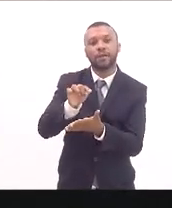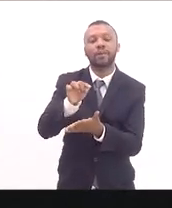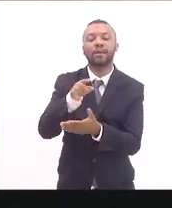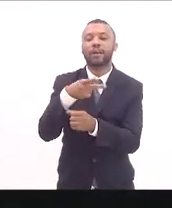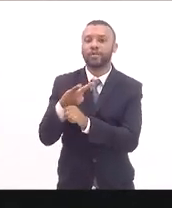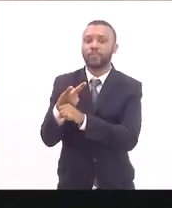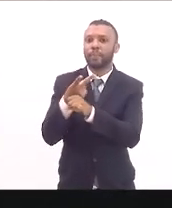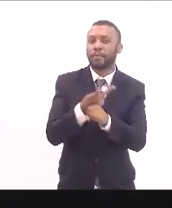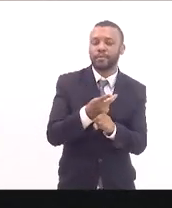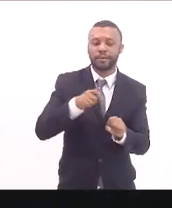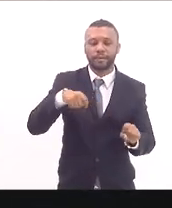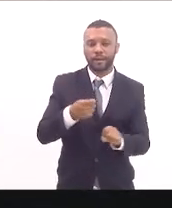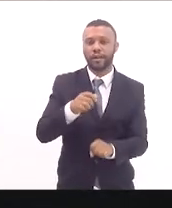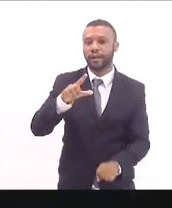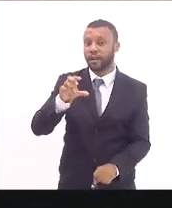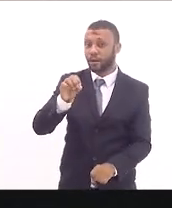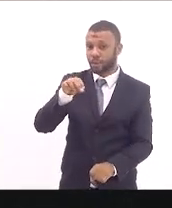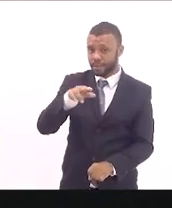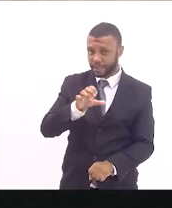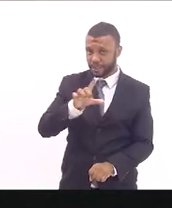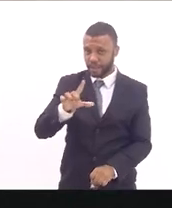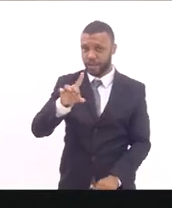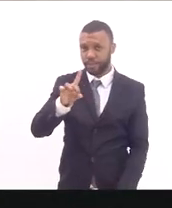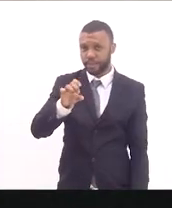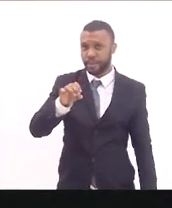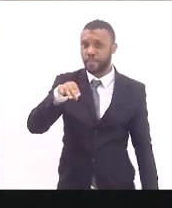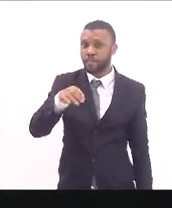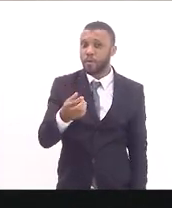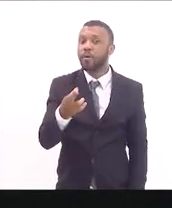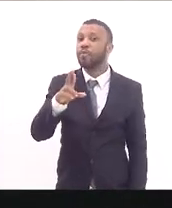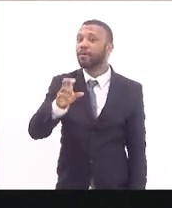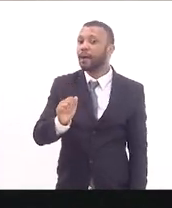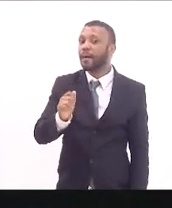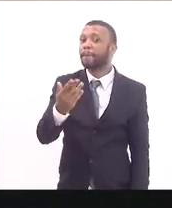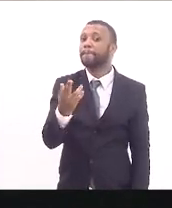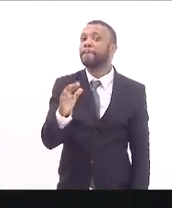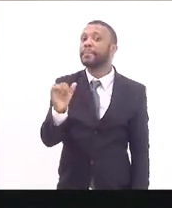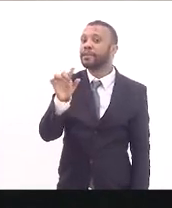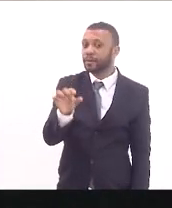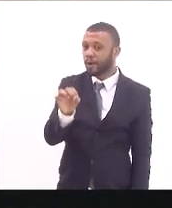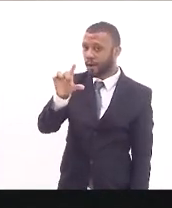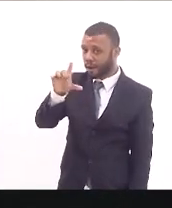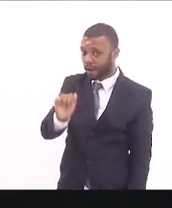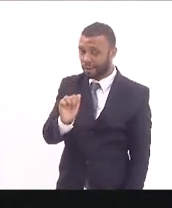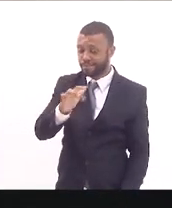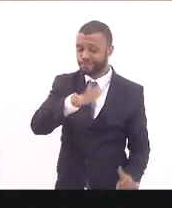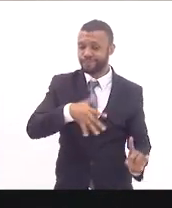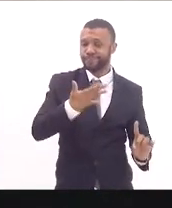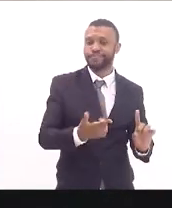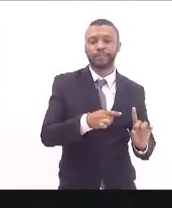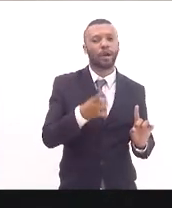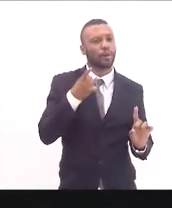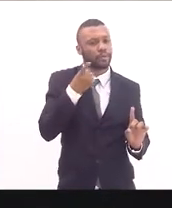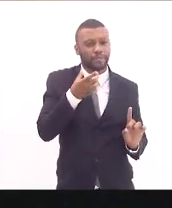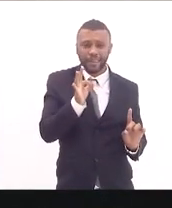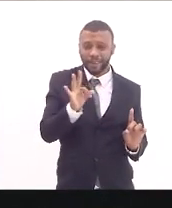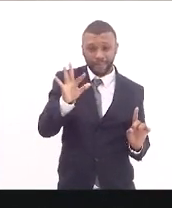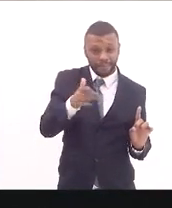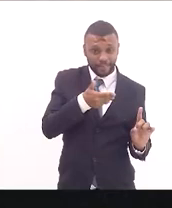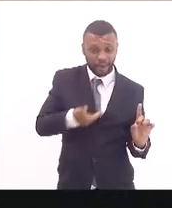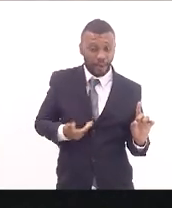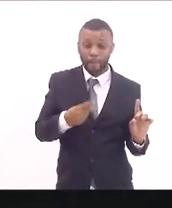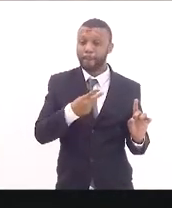prêmio Leonel de Moura Brizola o Deputado Paulo Ramos que muito muito engrandeceu essa casa de